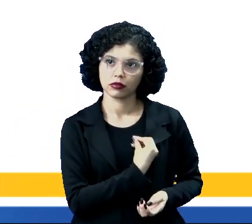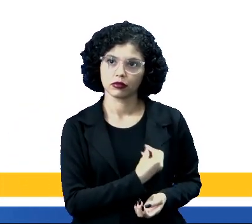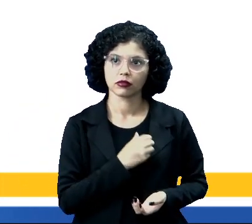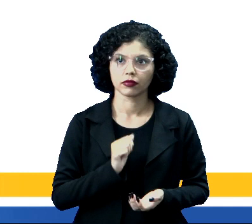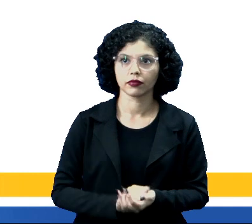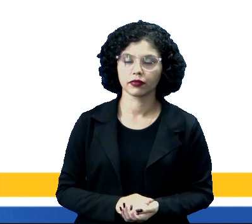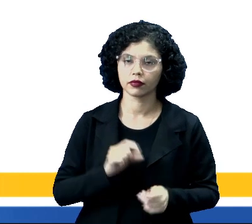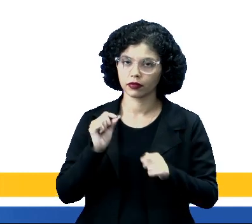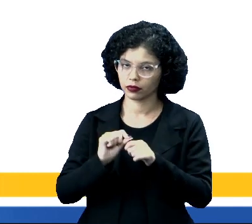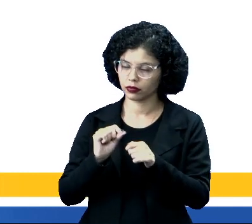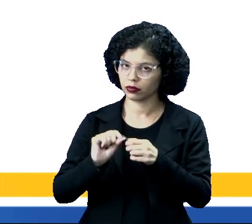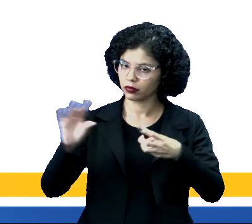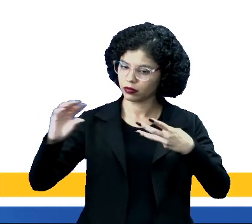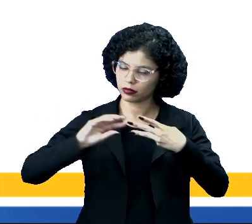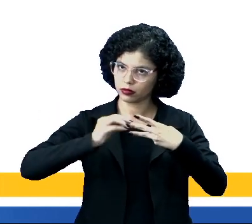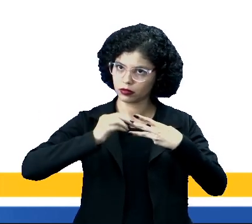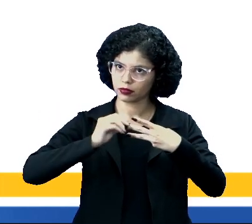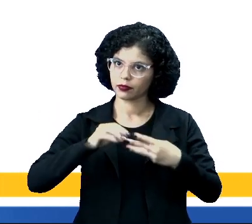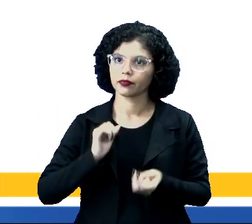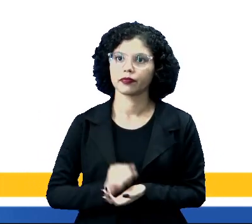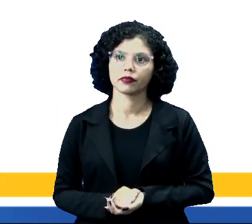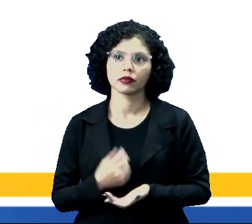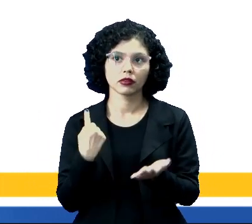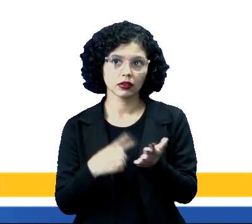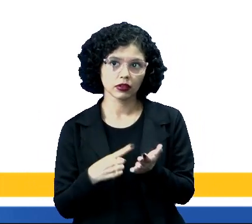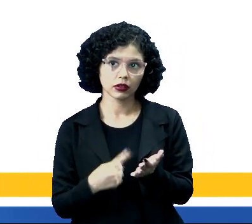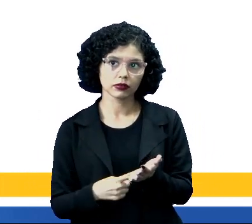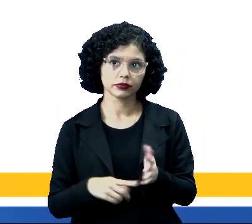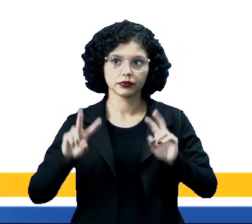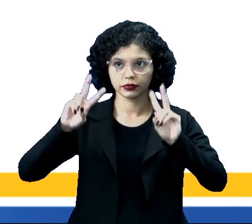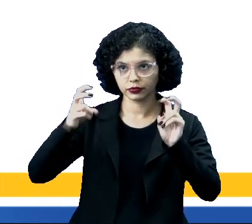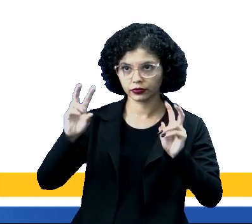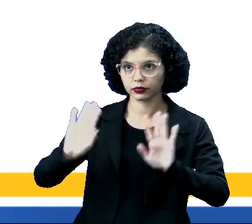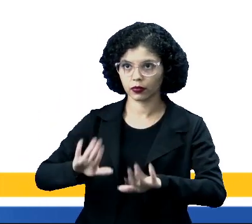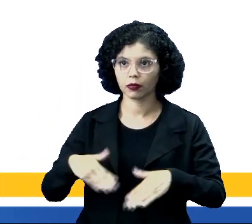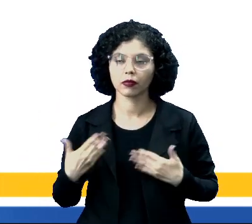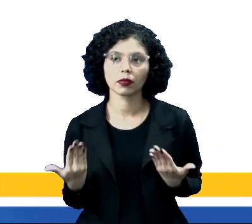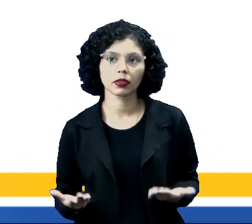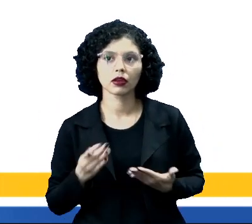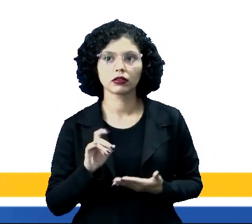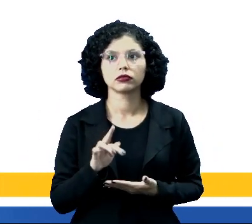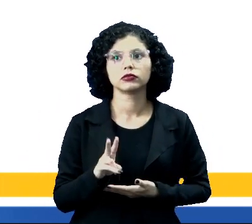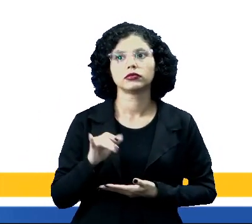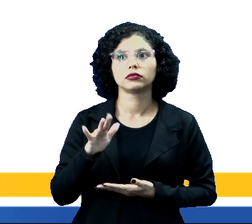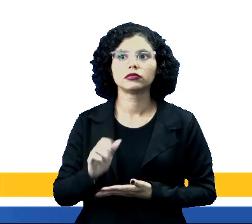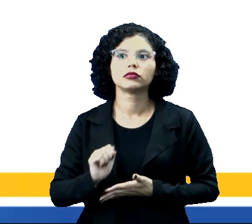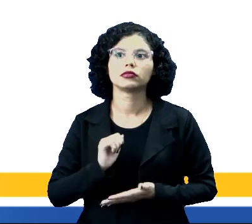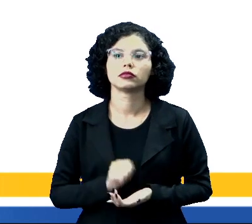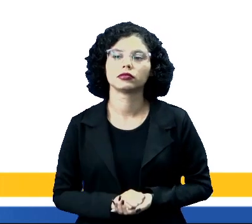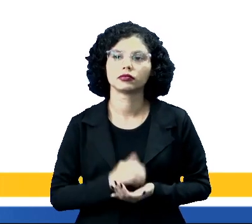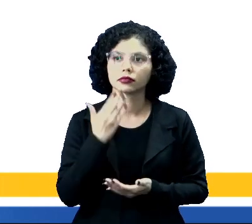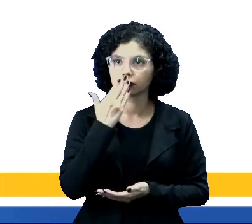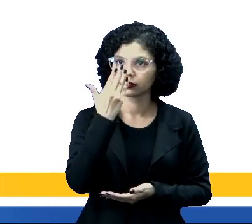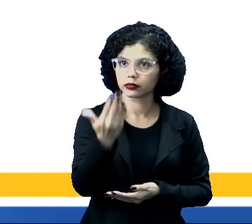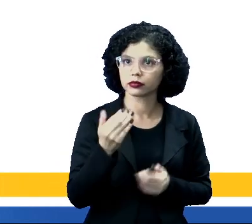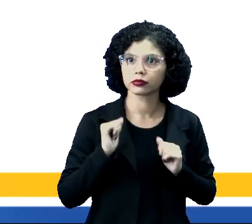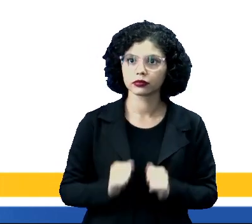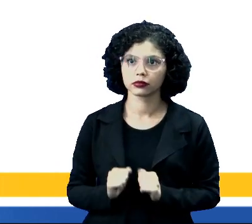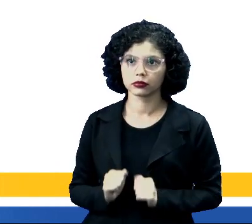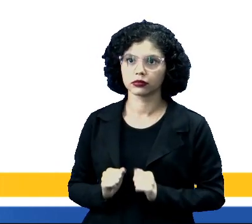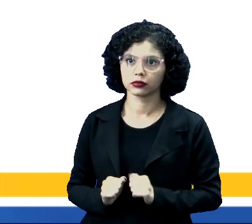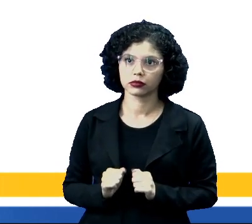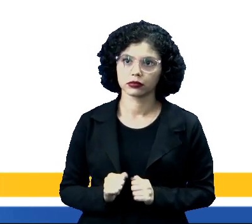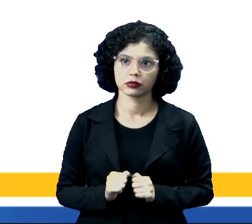os seres vivos são constituídos por células. E de acordo com essa teoria, qual dos organismos a